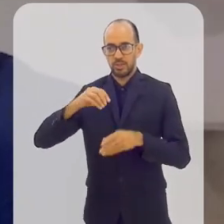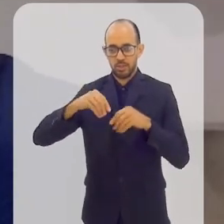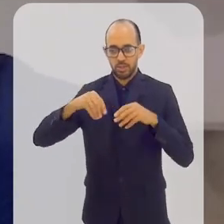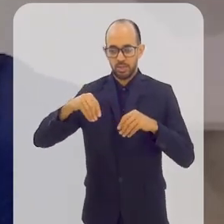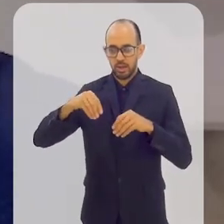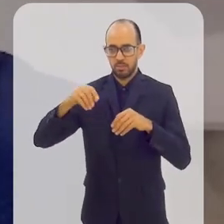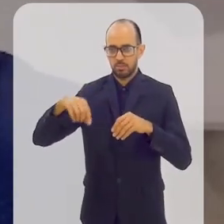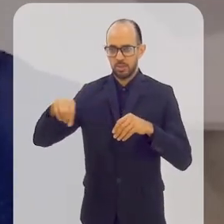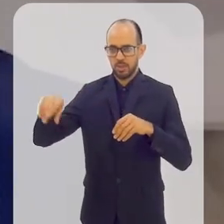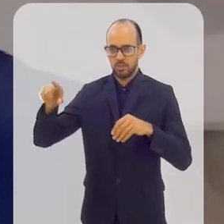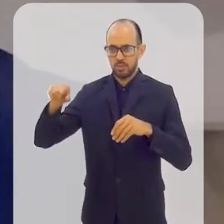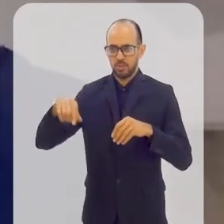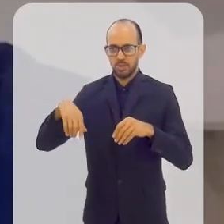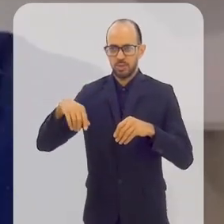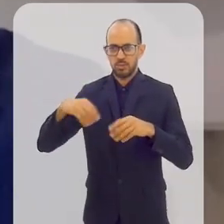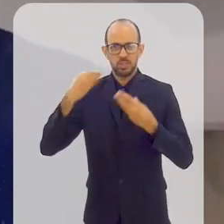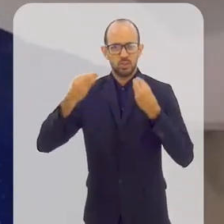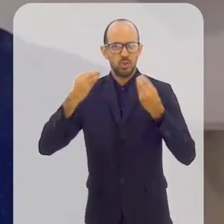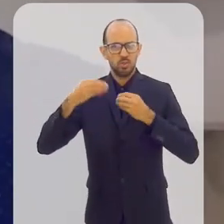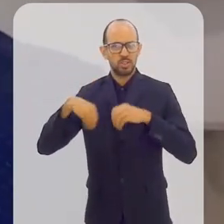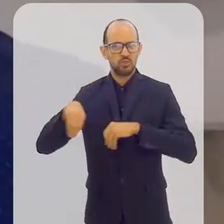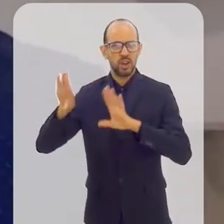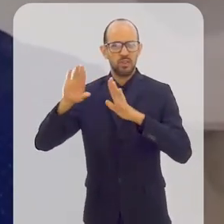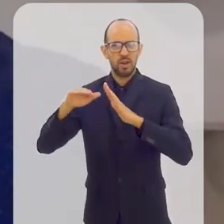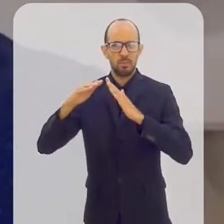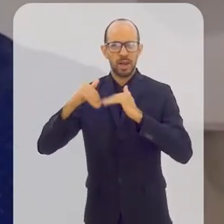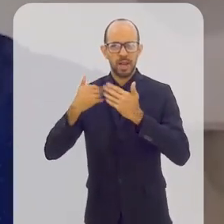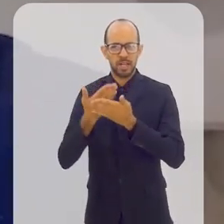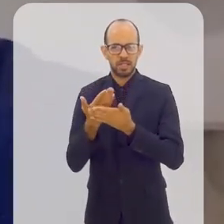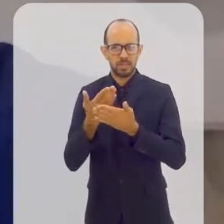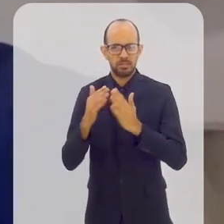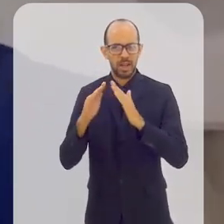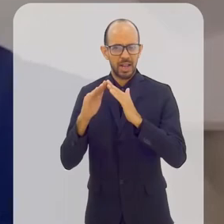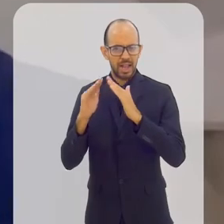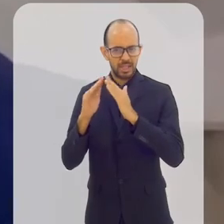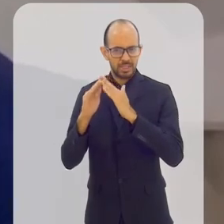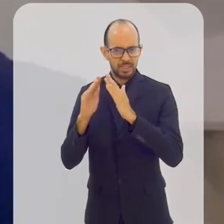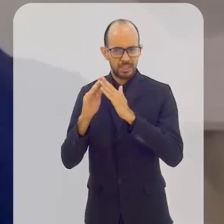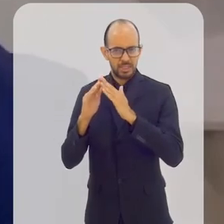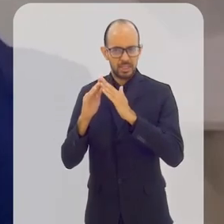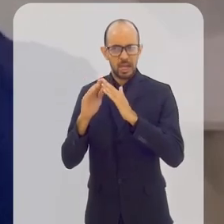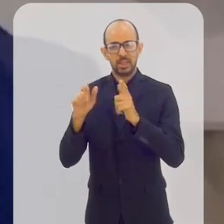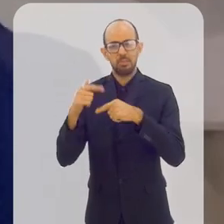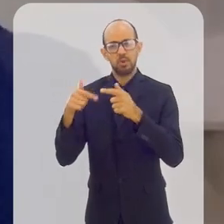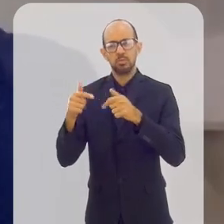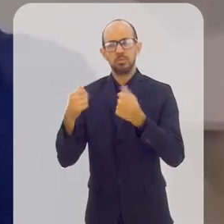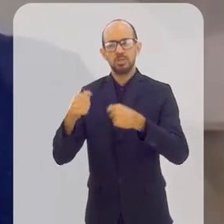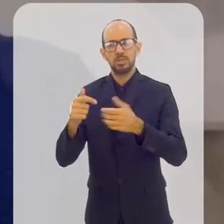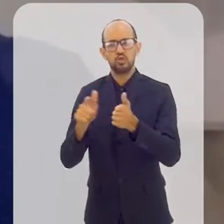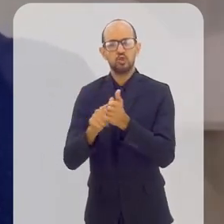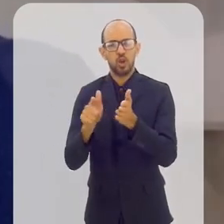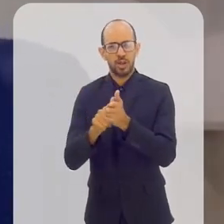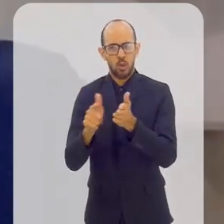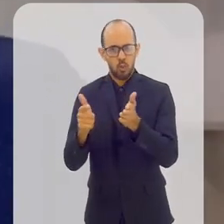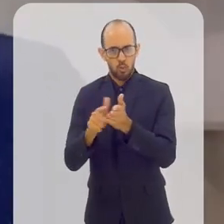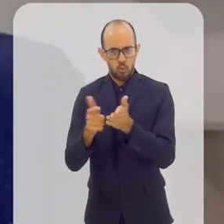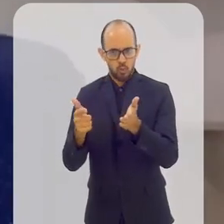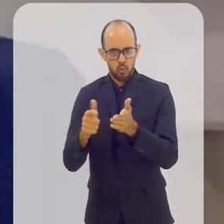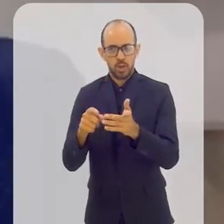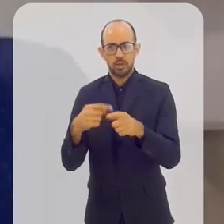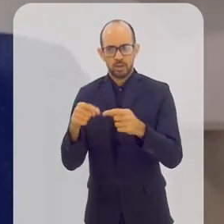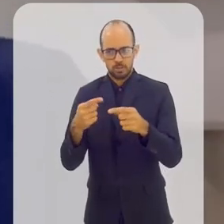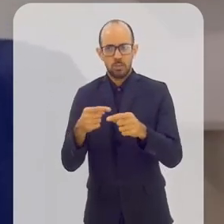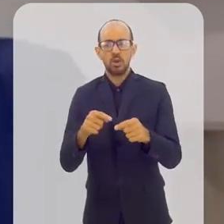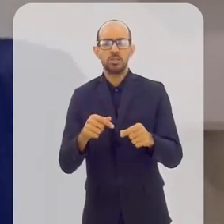terra pingando. Aí eles falaram: como é que a gente vai levar essas hortaliças para casa? Aí o outro falou: a gente vai trazer um jornal da próxima vez. E aí